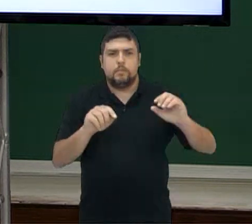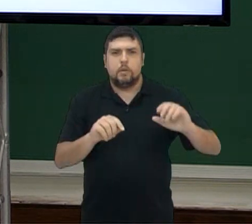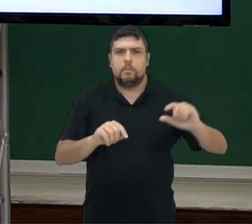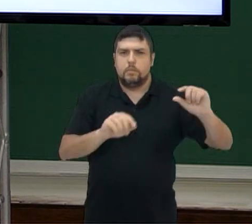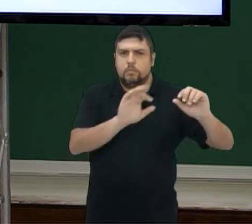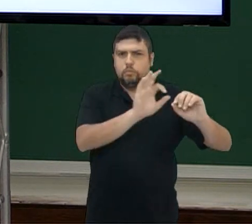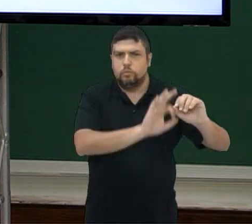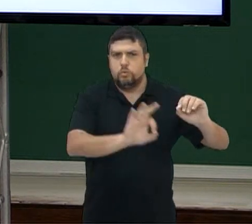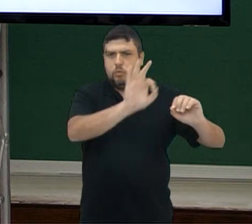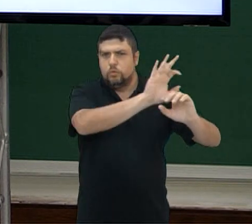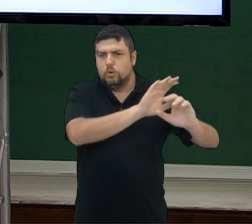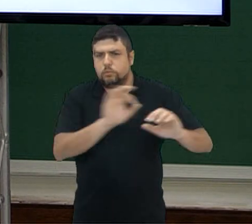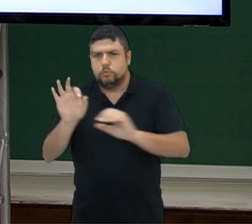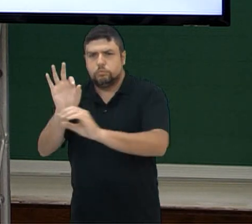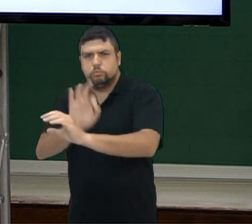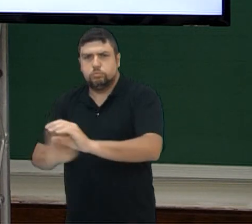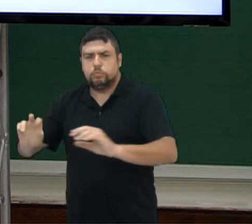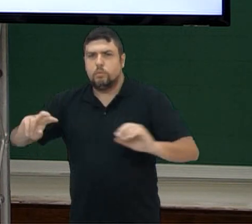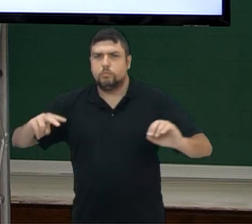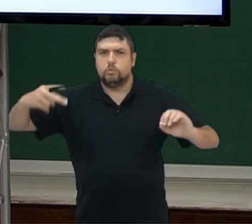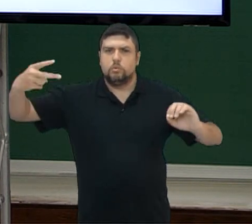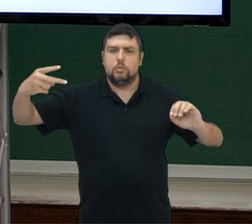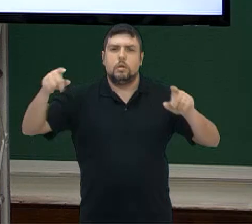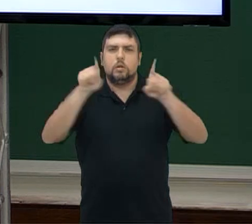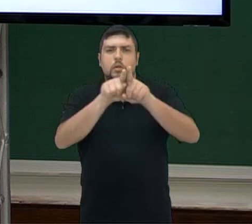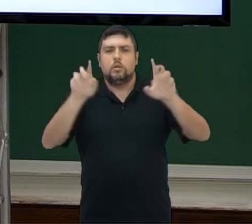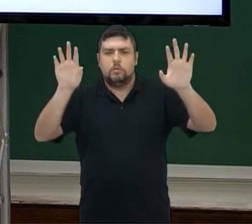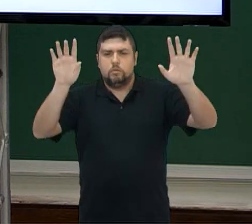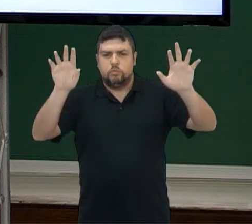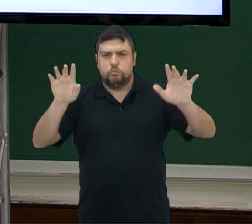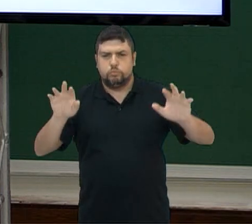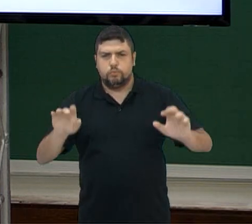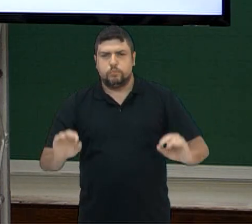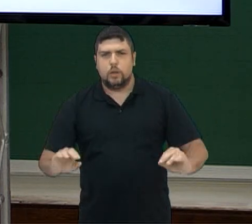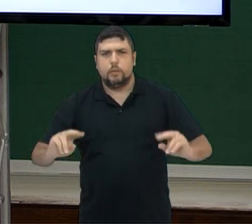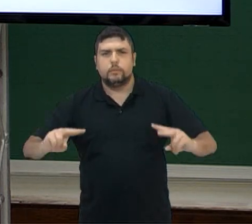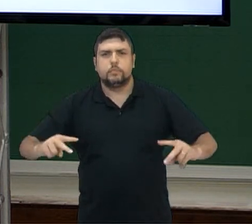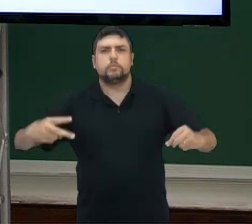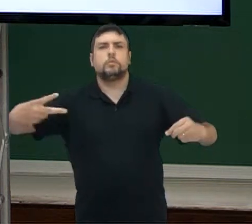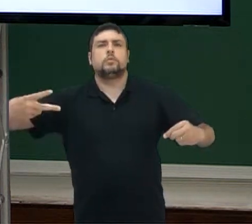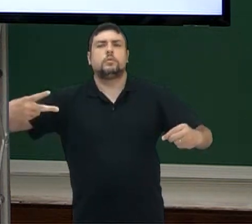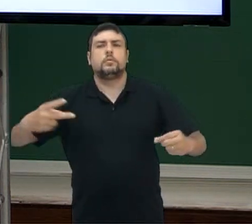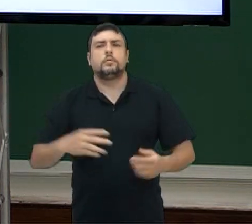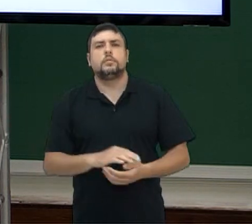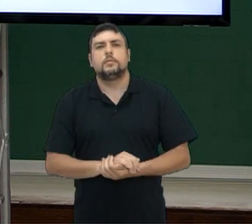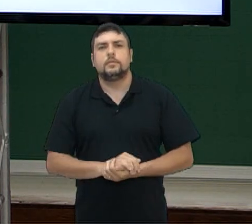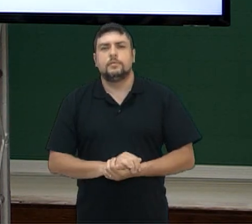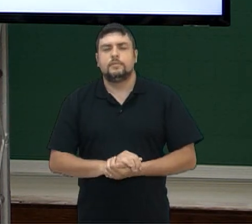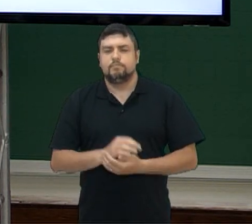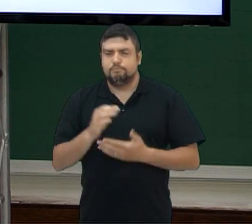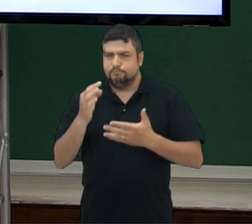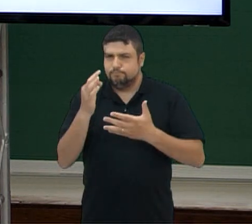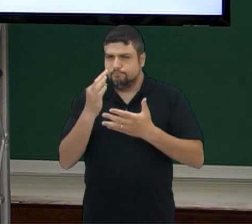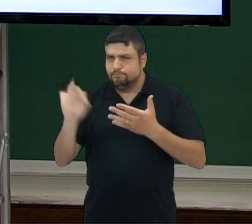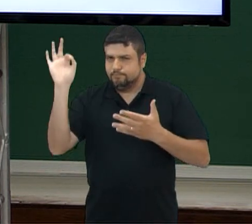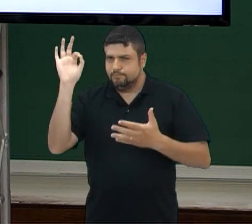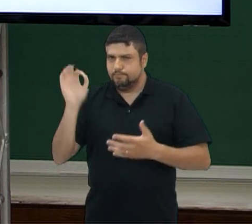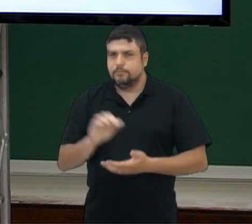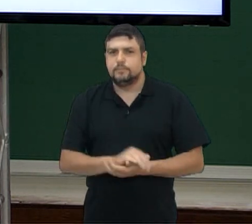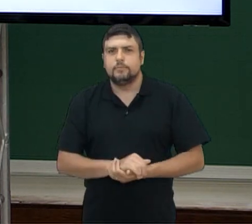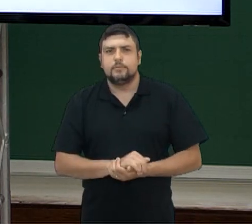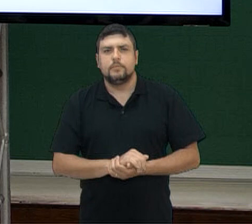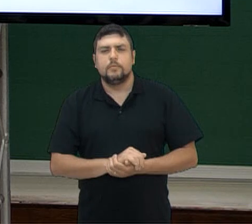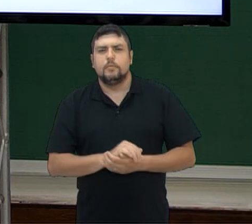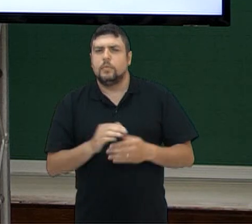o perímetro, eu dobro o apótema. E aí? Show de bola? Acertaram, né? Não importa o caminho que